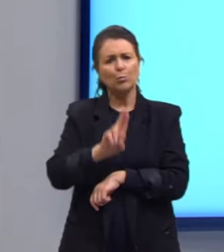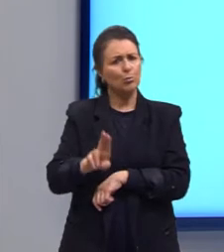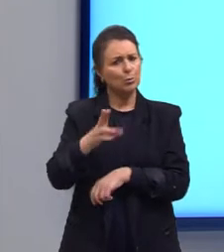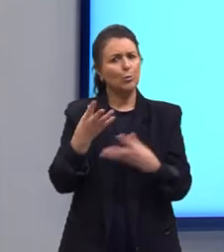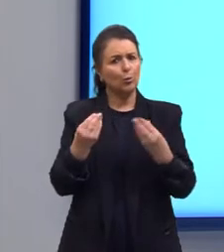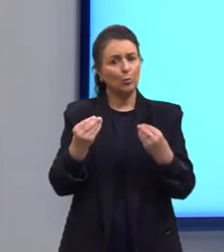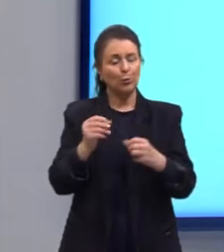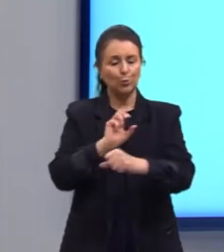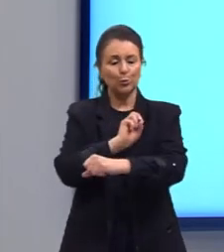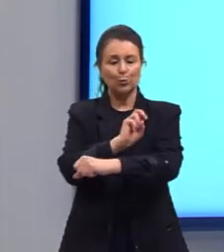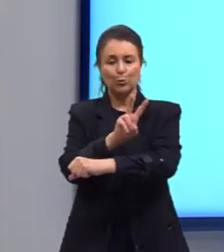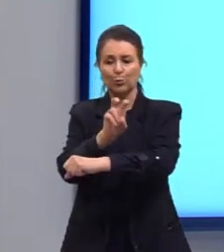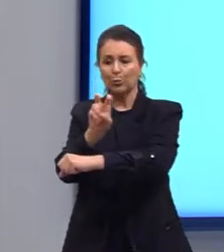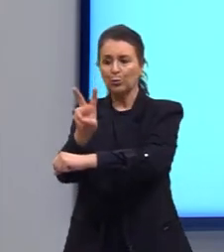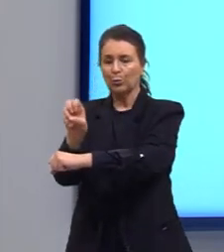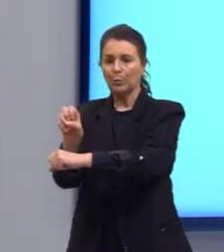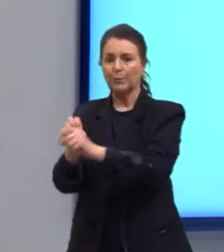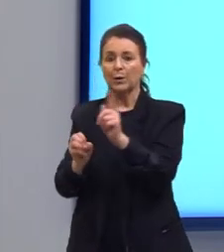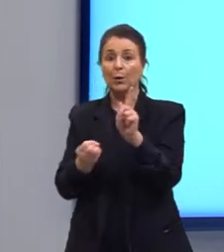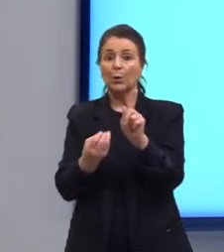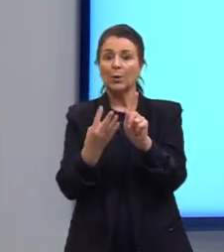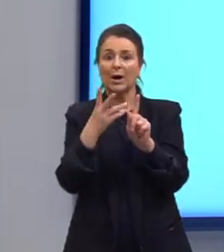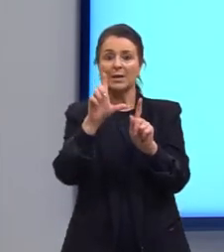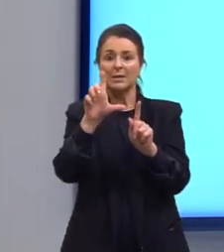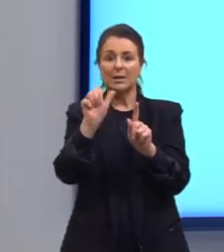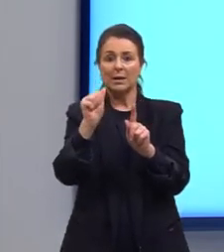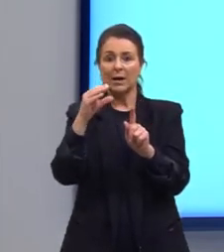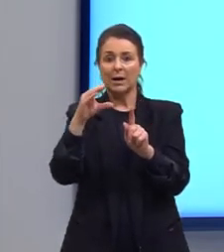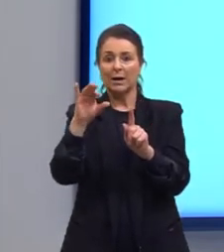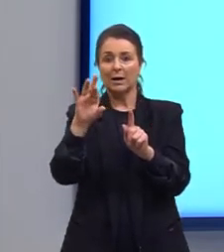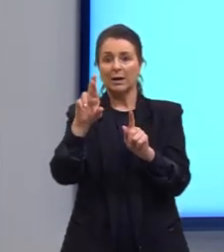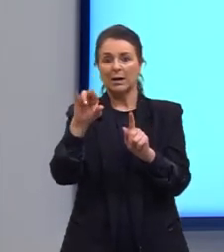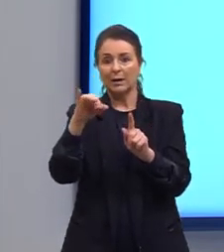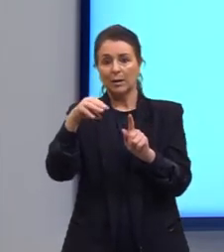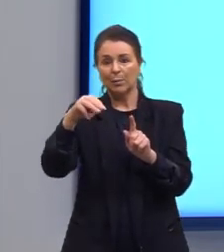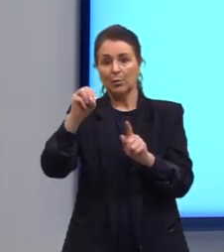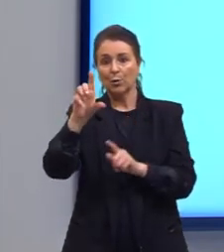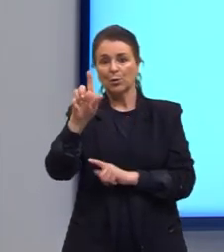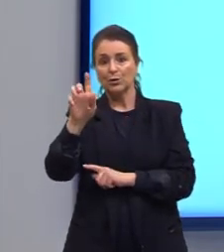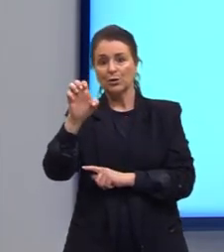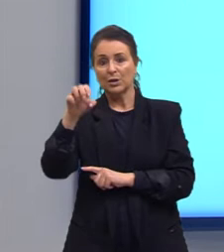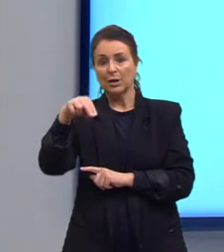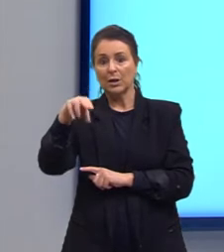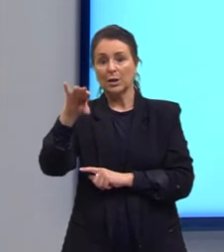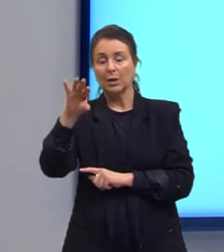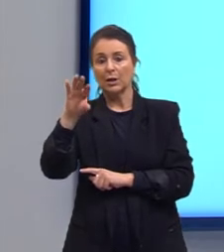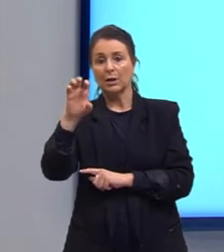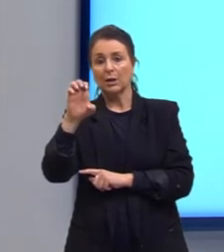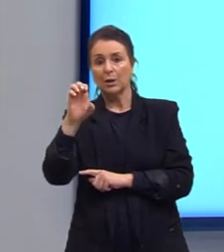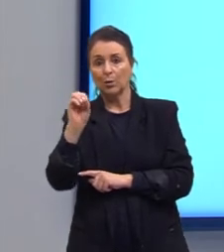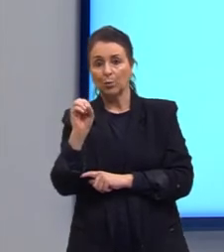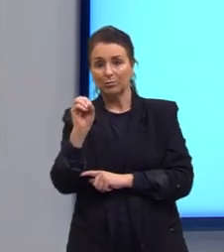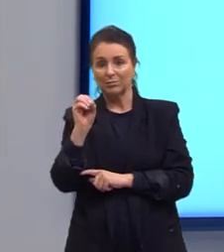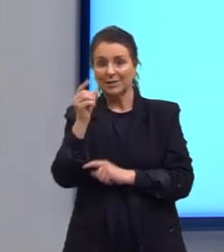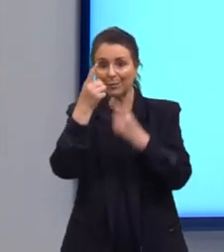inseticida o gás lacrimogêneo né que é o alfa clorona nome complicado